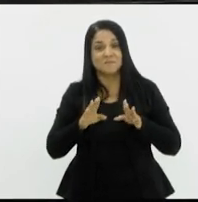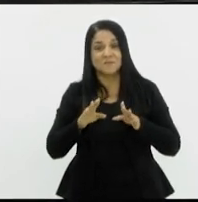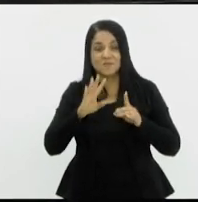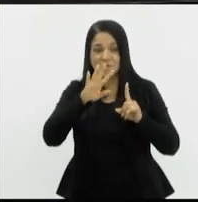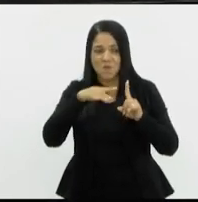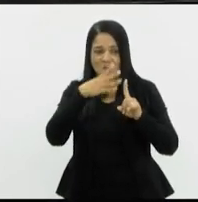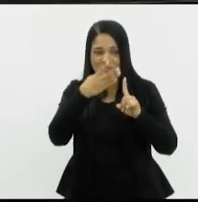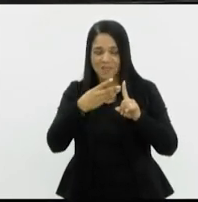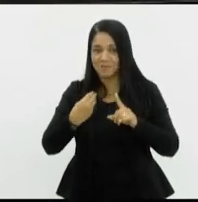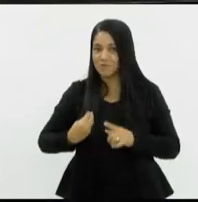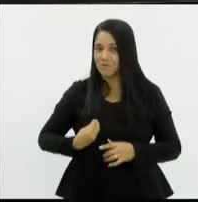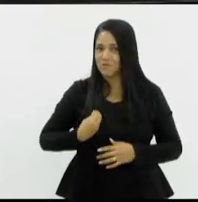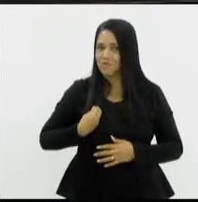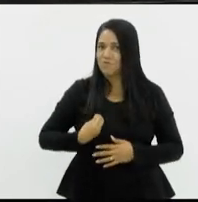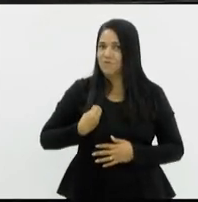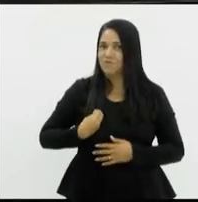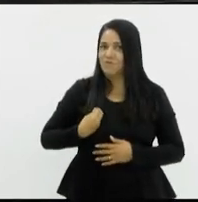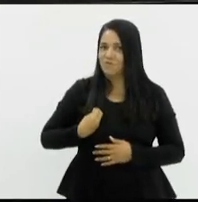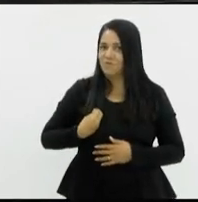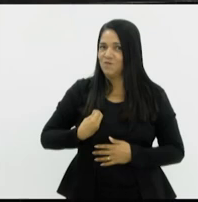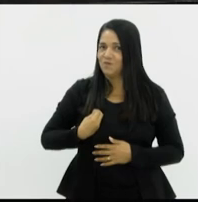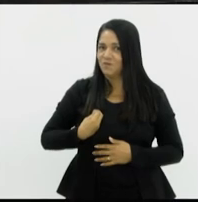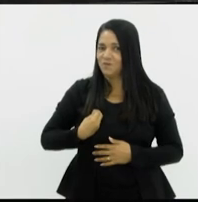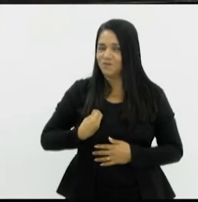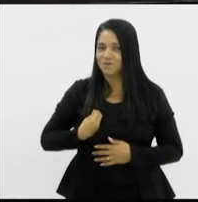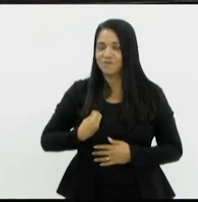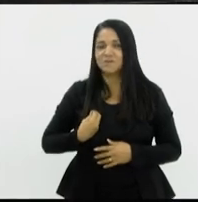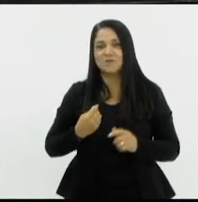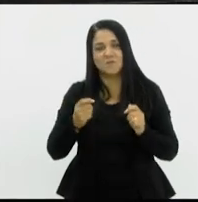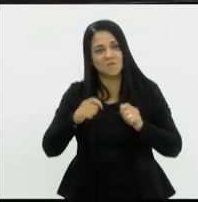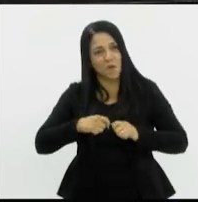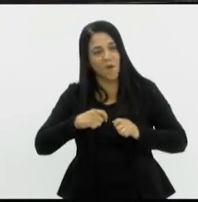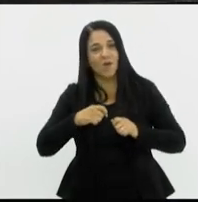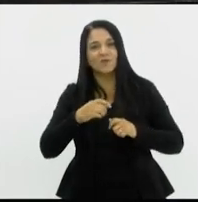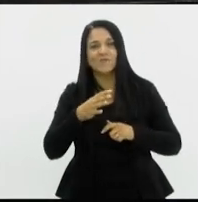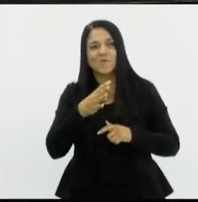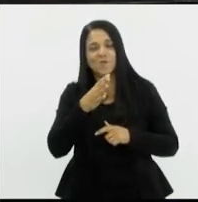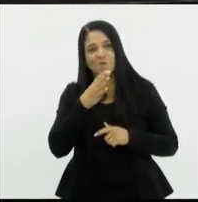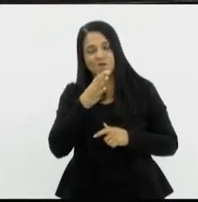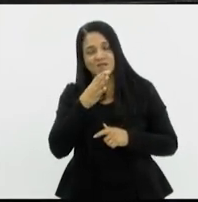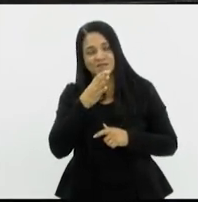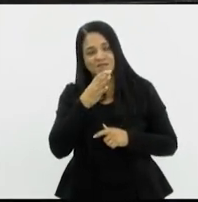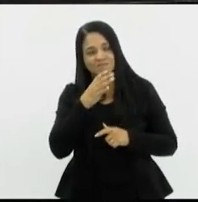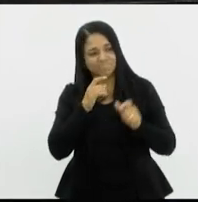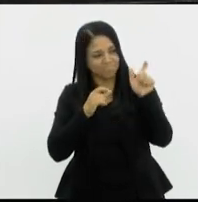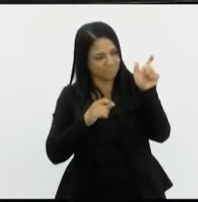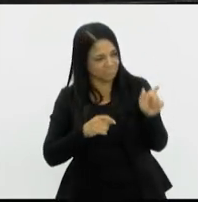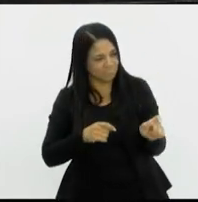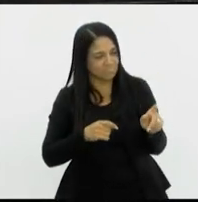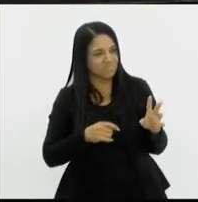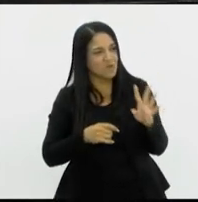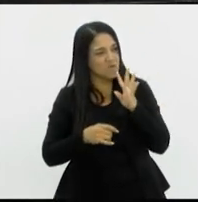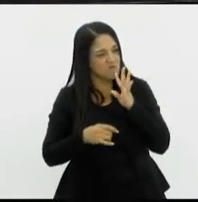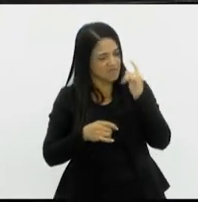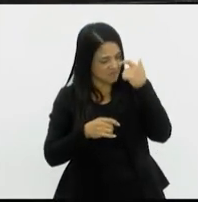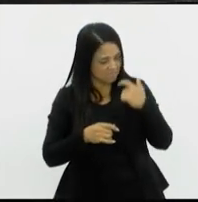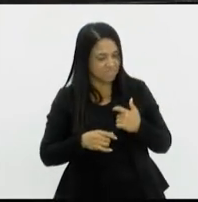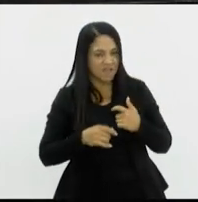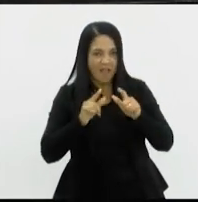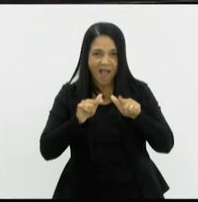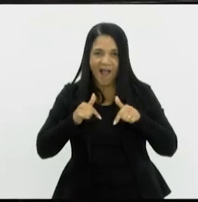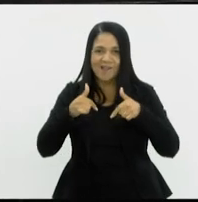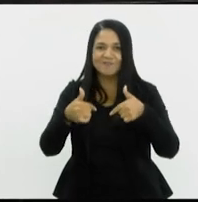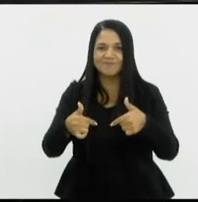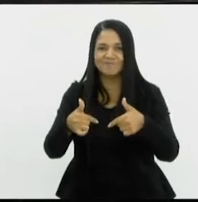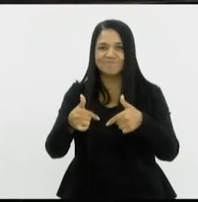está vivo e, como tal, pode reconhecer no reconhecedor aquela sua atitude, aquele